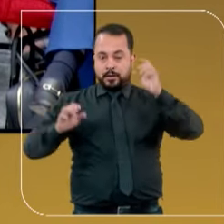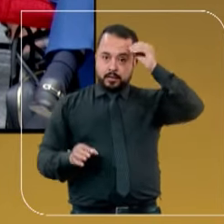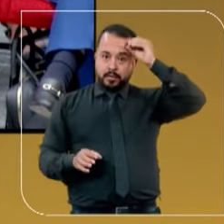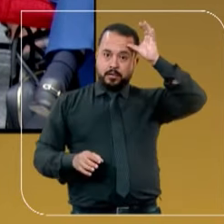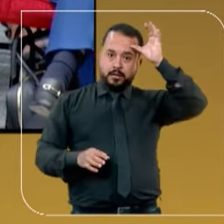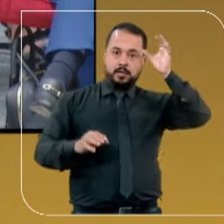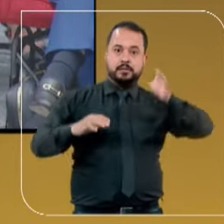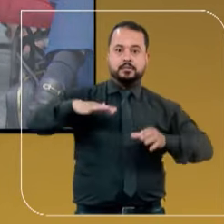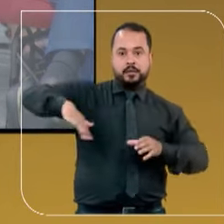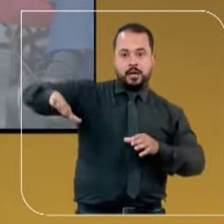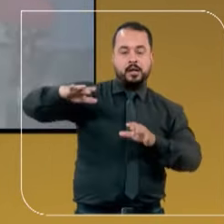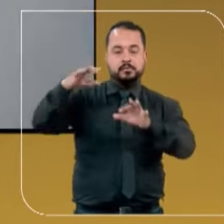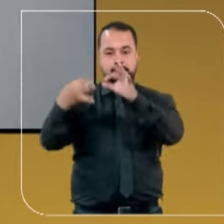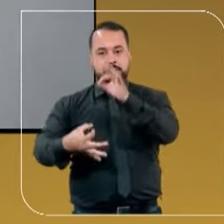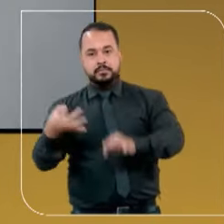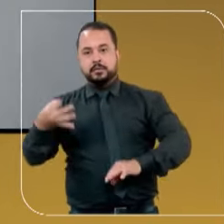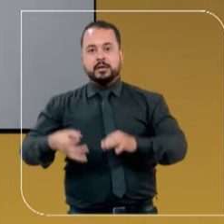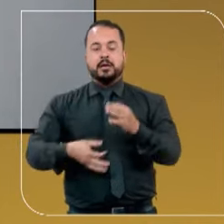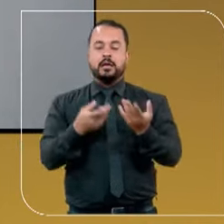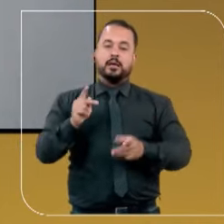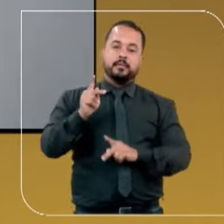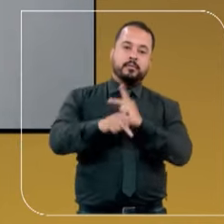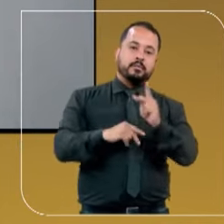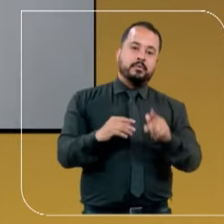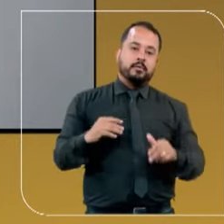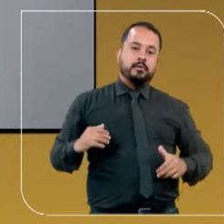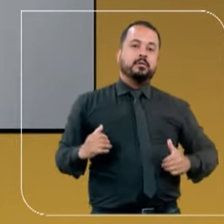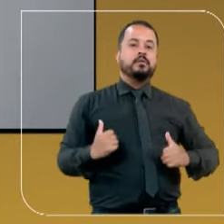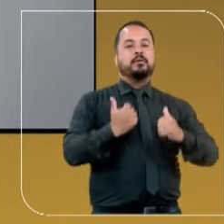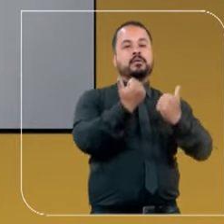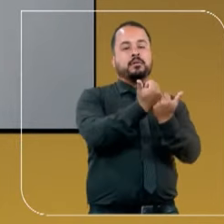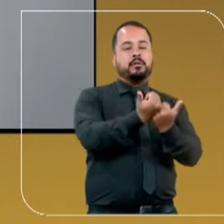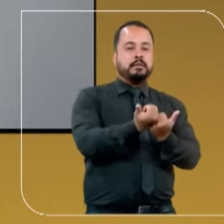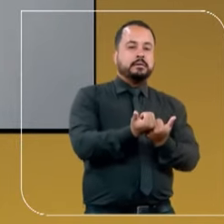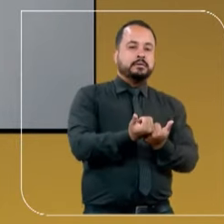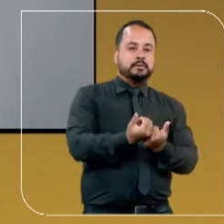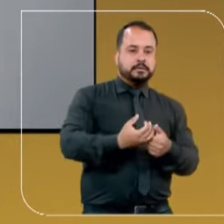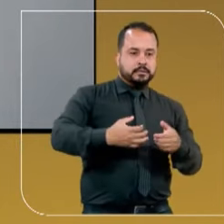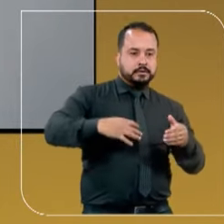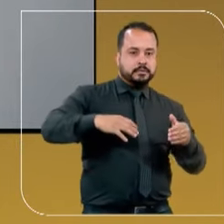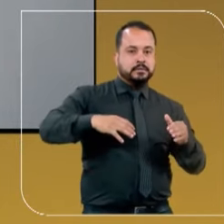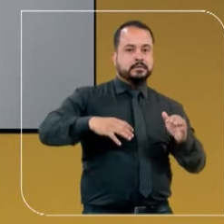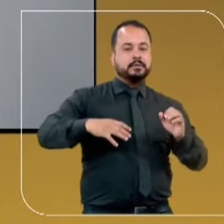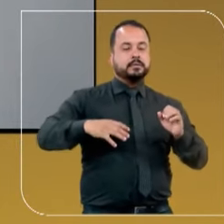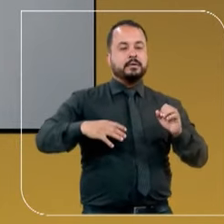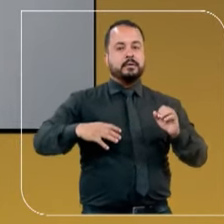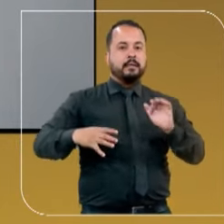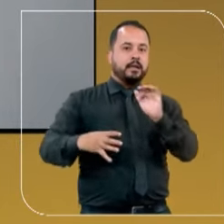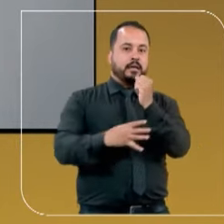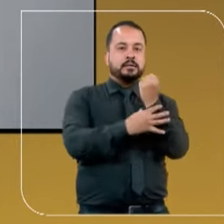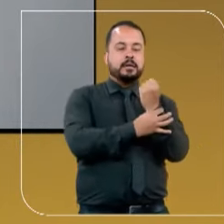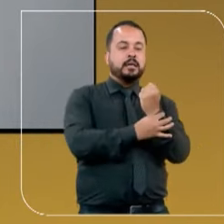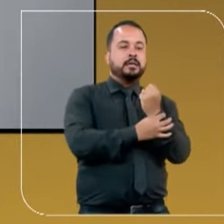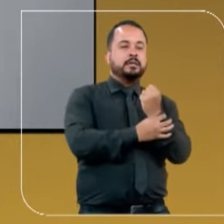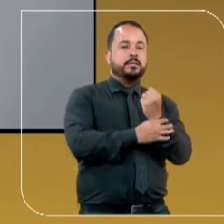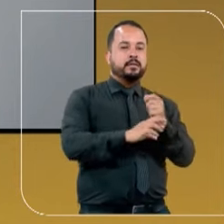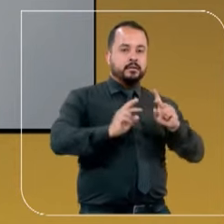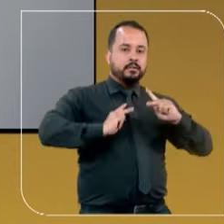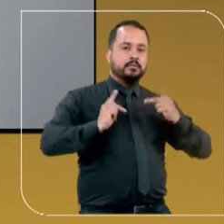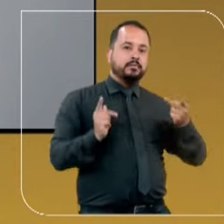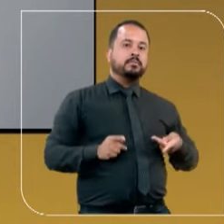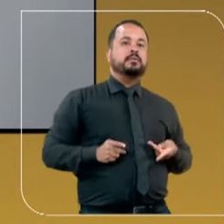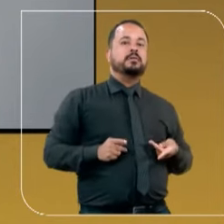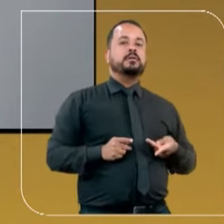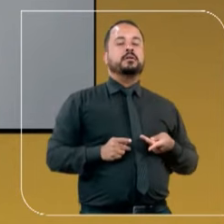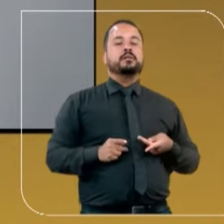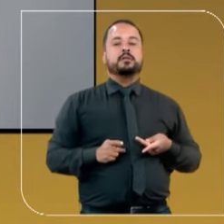de proporcionar à população um serviço mais célere, eficiente e humano. A nova gestão da